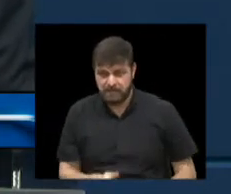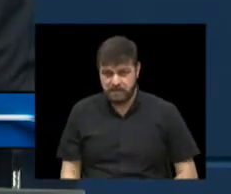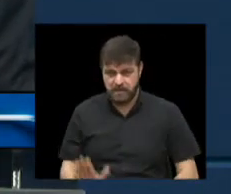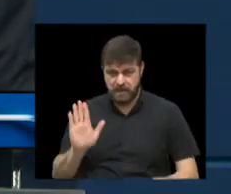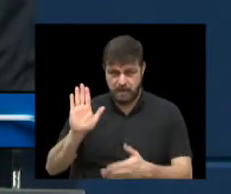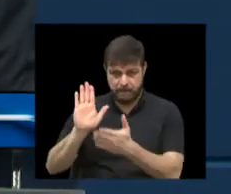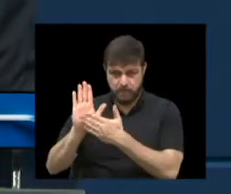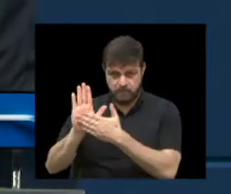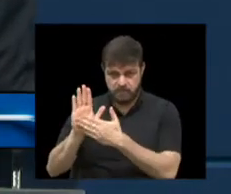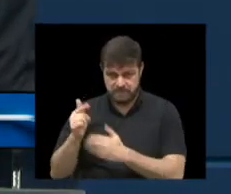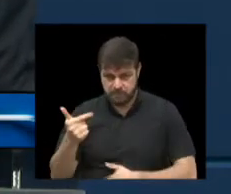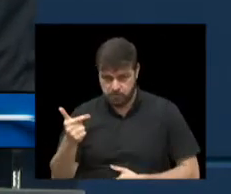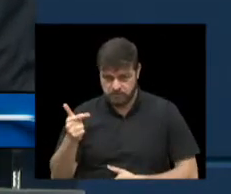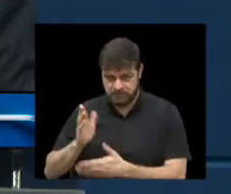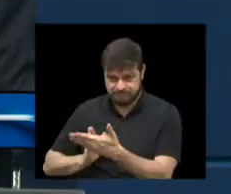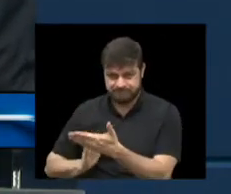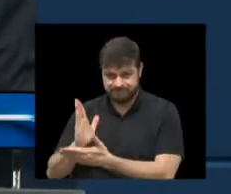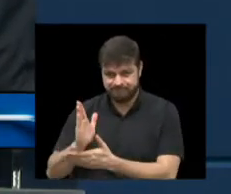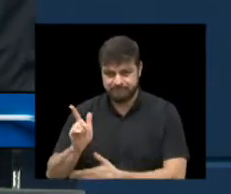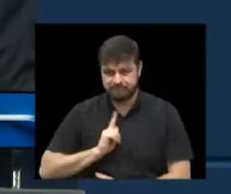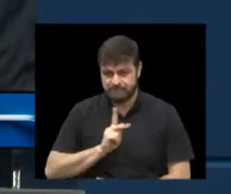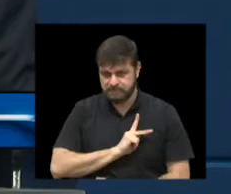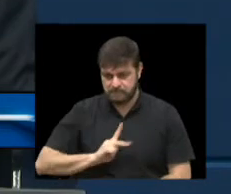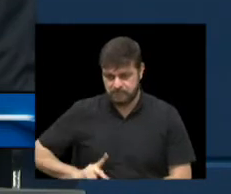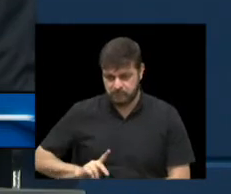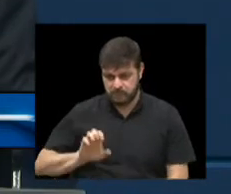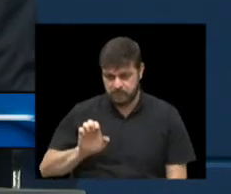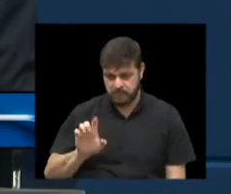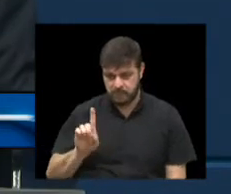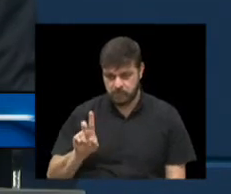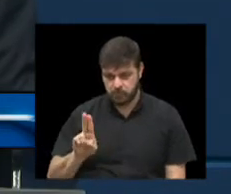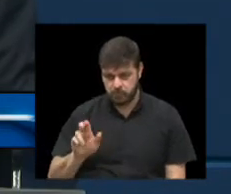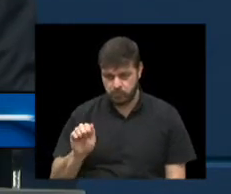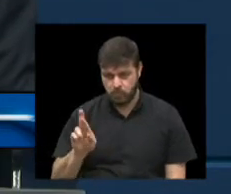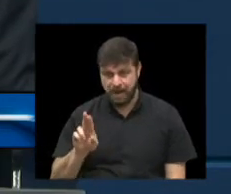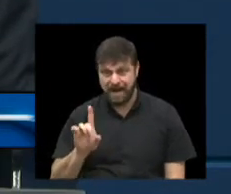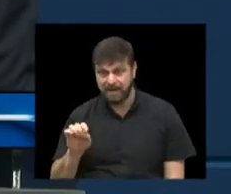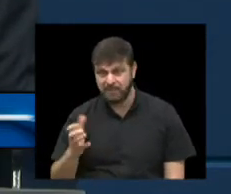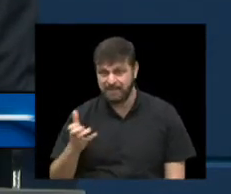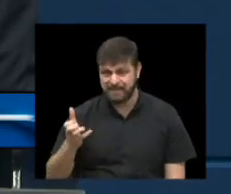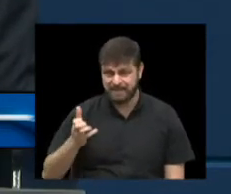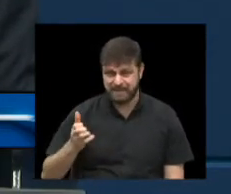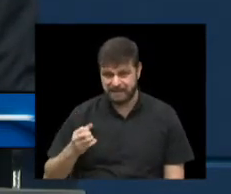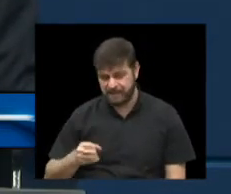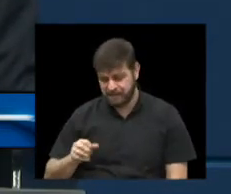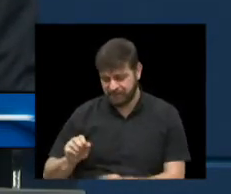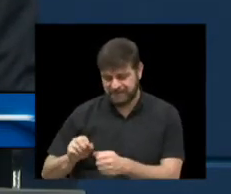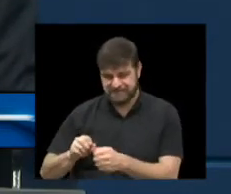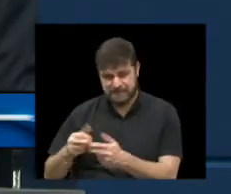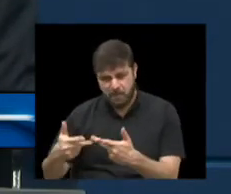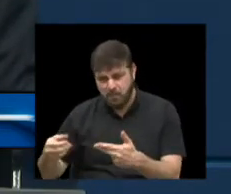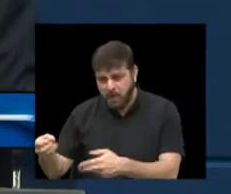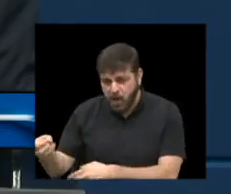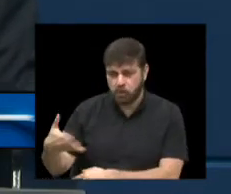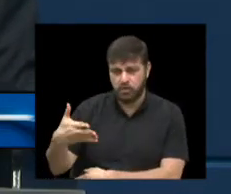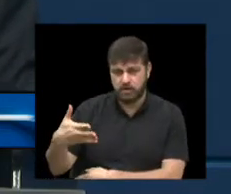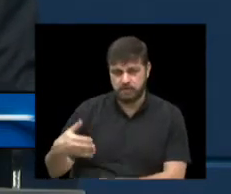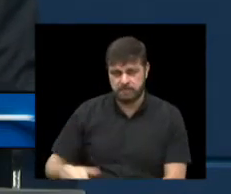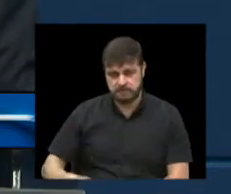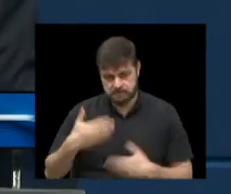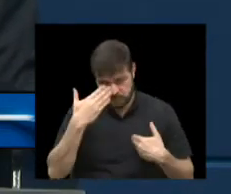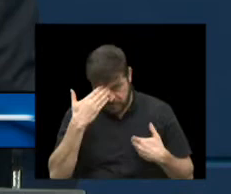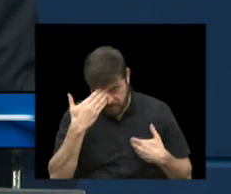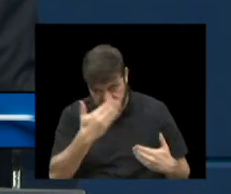chapa 2, que tem como presidente o Eduardo, representando a renovação. Agradecemos ao seu José Augusto